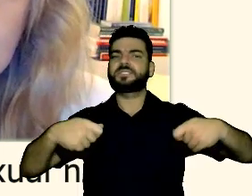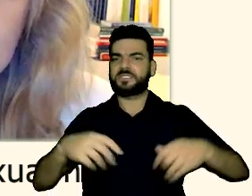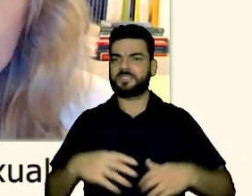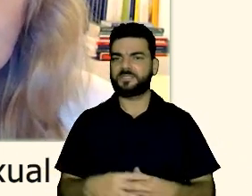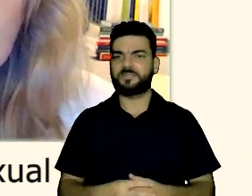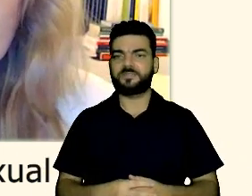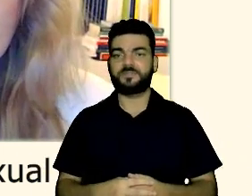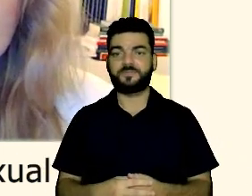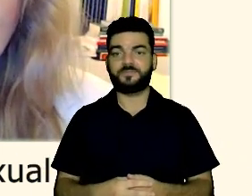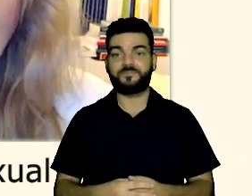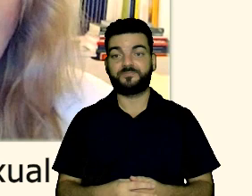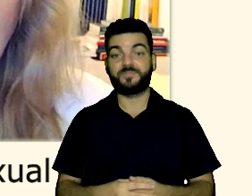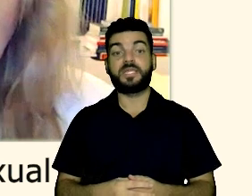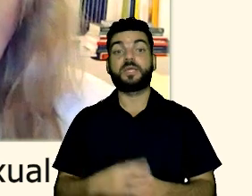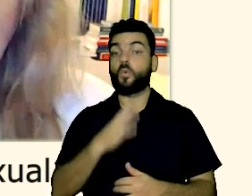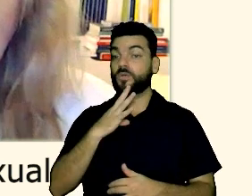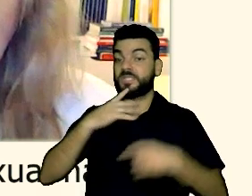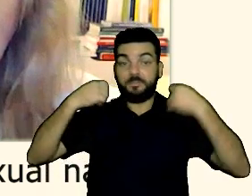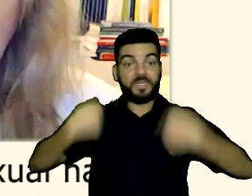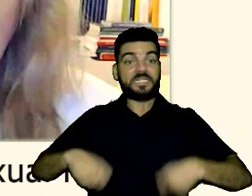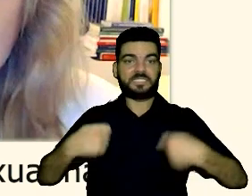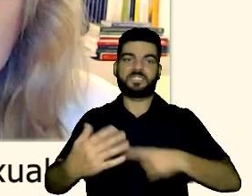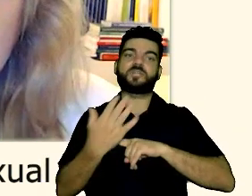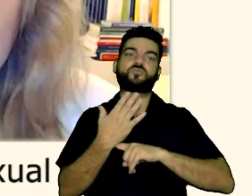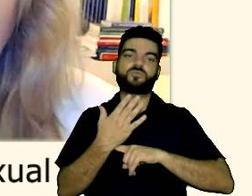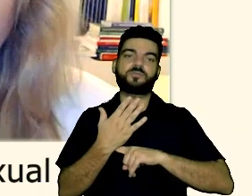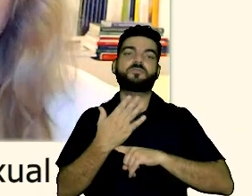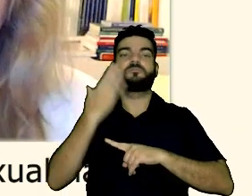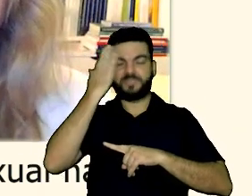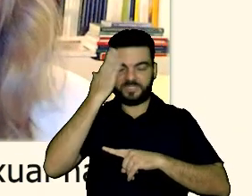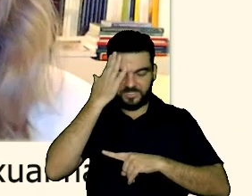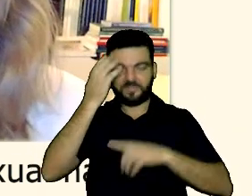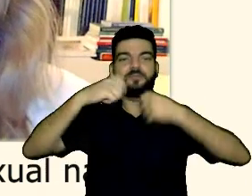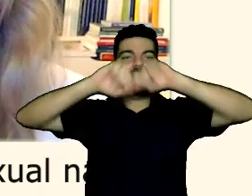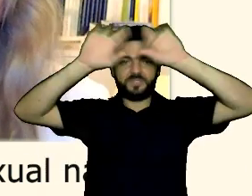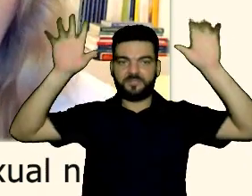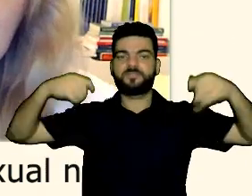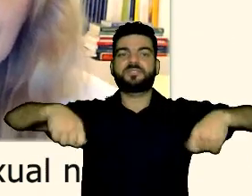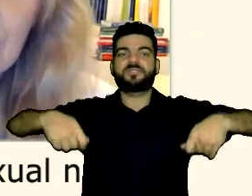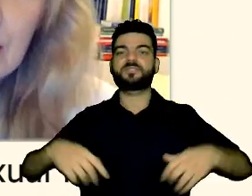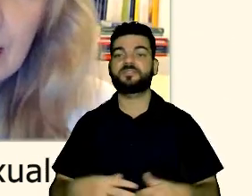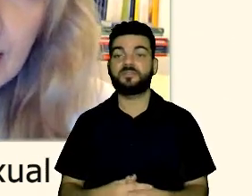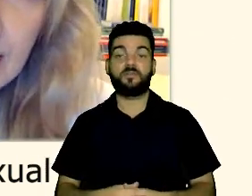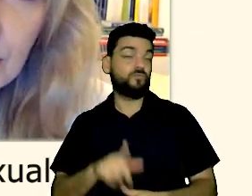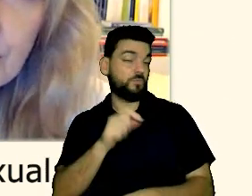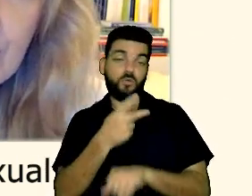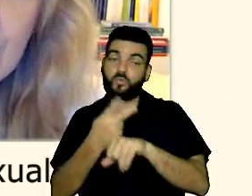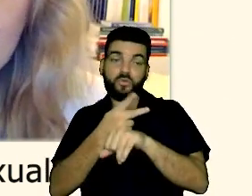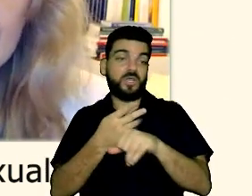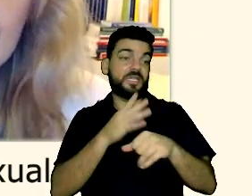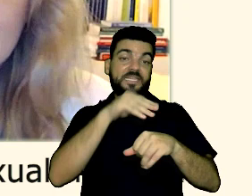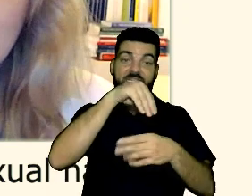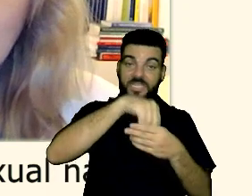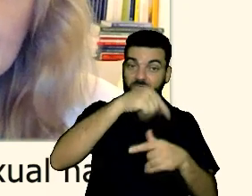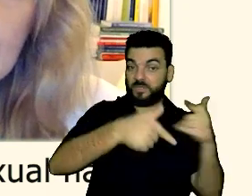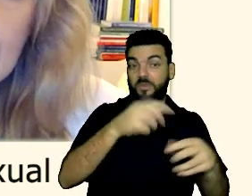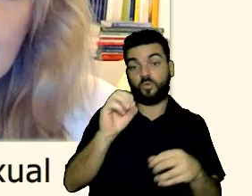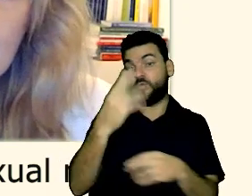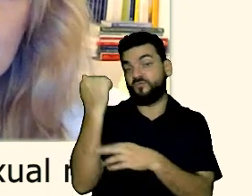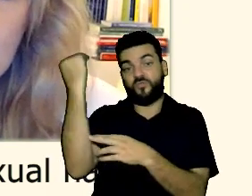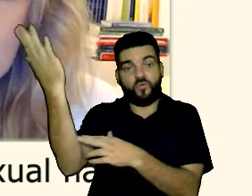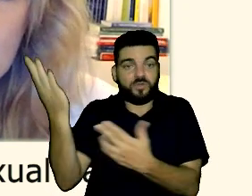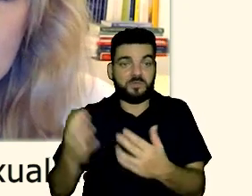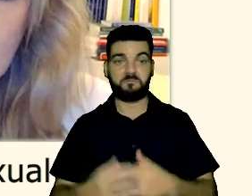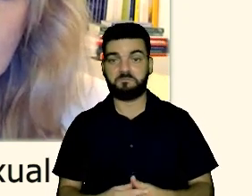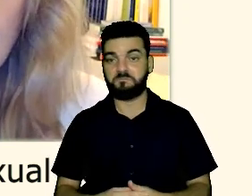oferece. Tá? Então, eu penso que o autoconhecimento começa com essa questão da vulnerabilidade, de